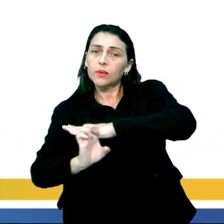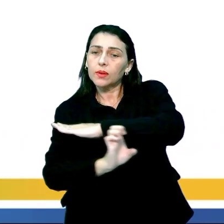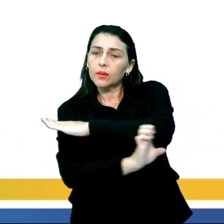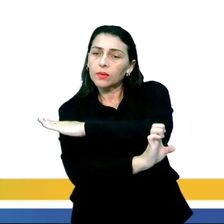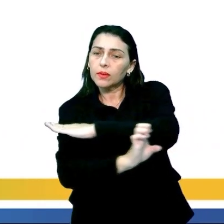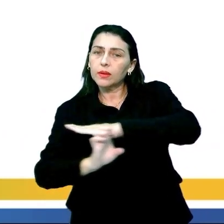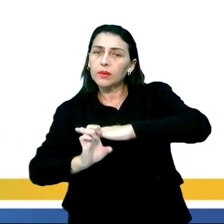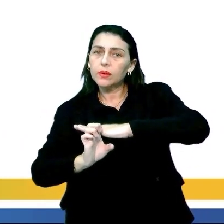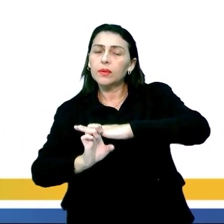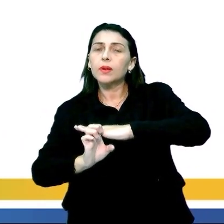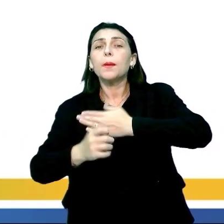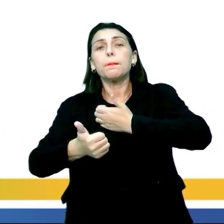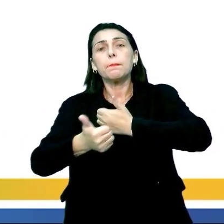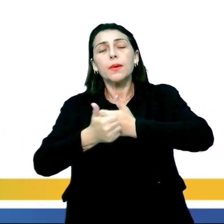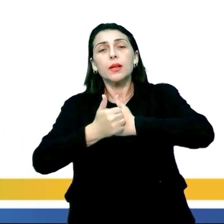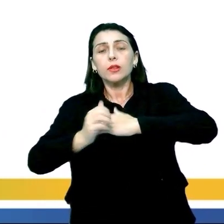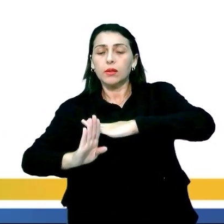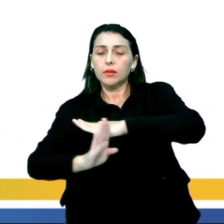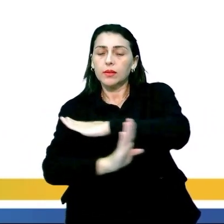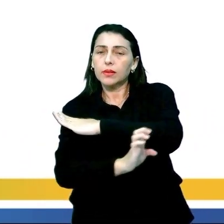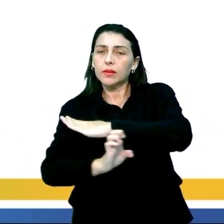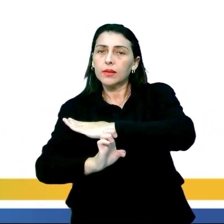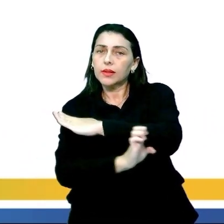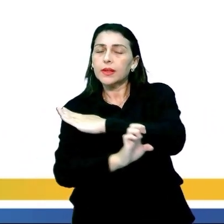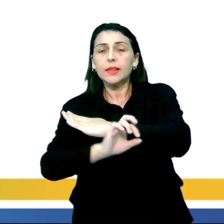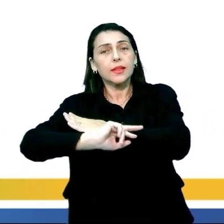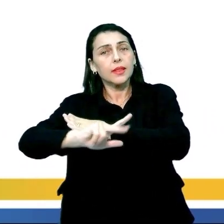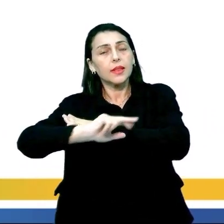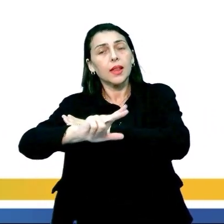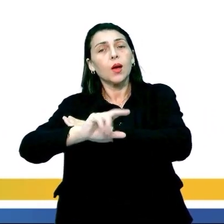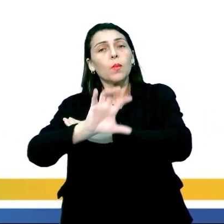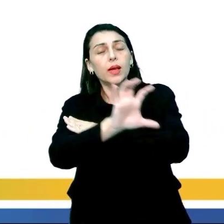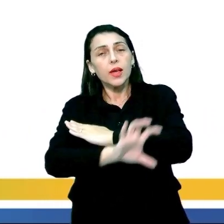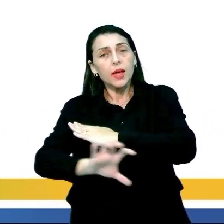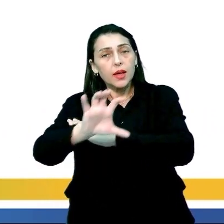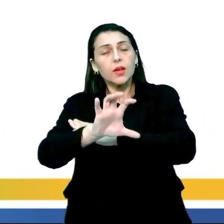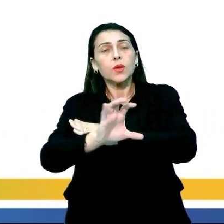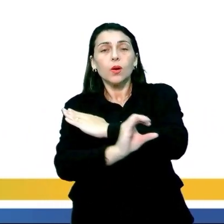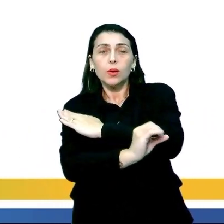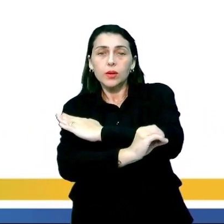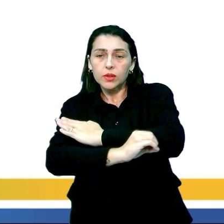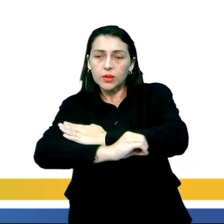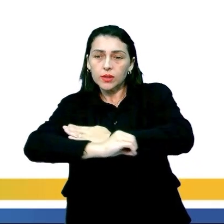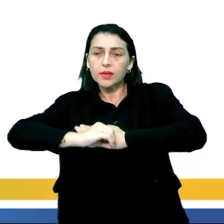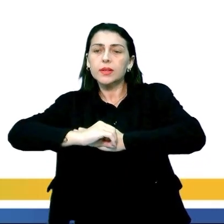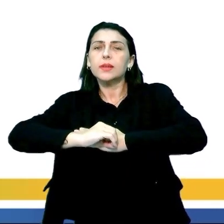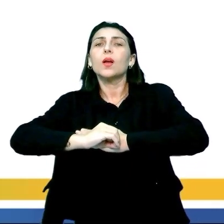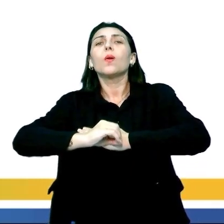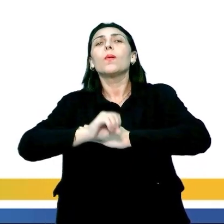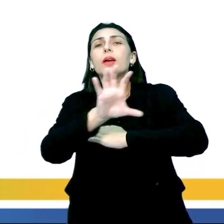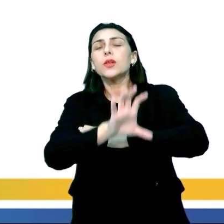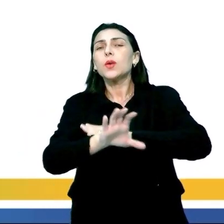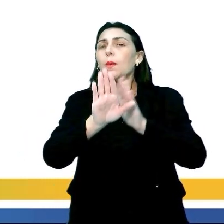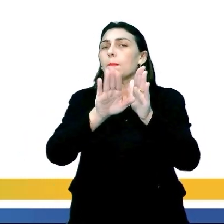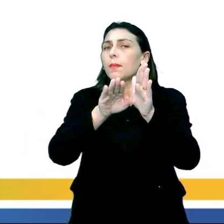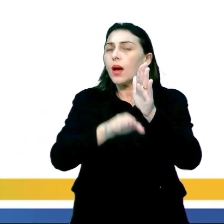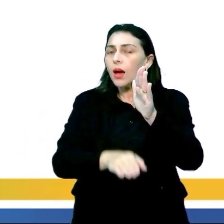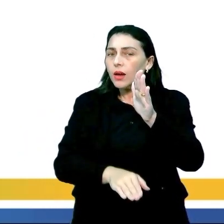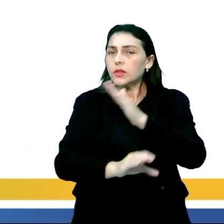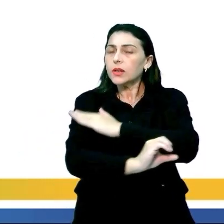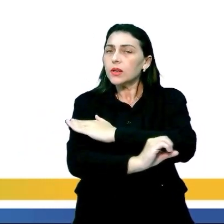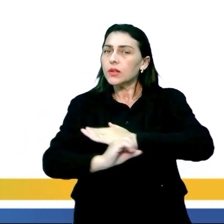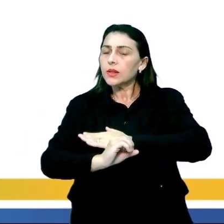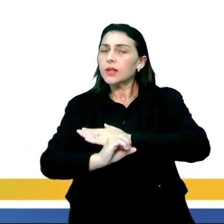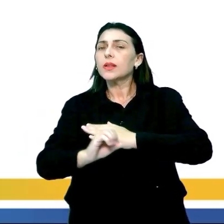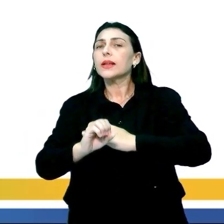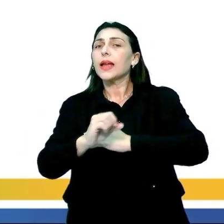E aqui, próximo à linha do Equador, não são regiões de alta latitude, muito pelo contrário, são regiões de baixa latitude. Não